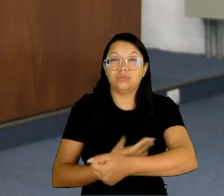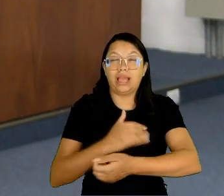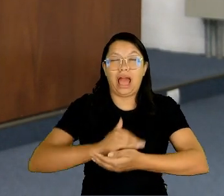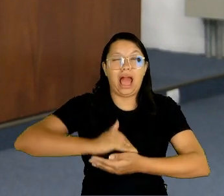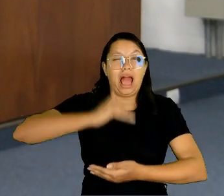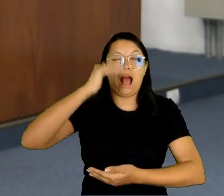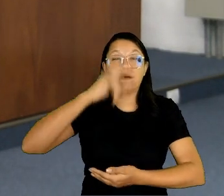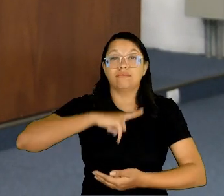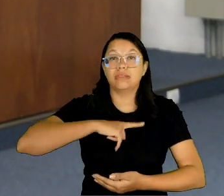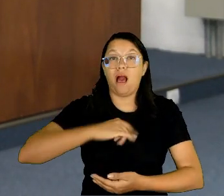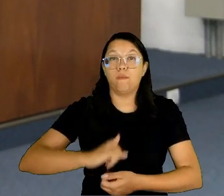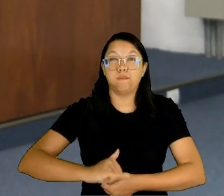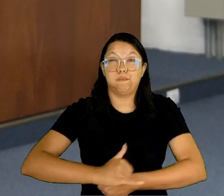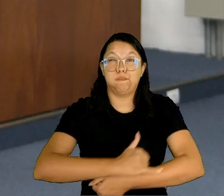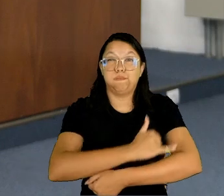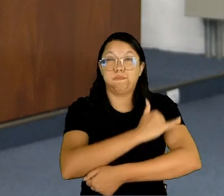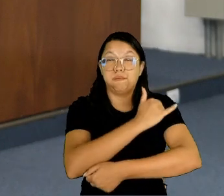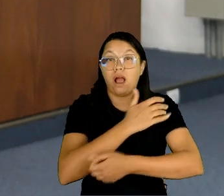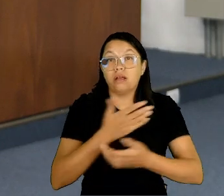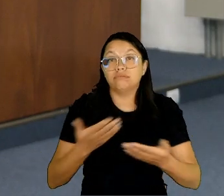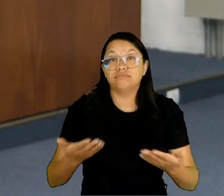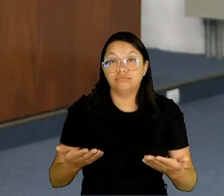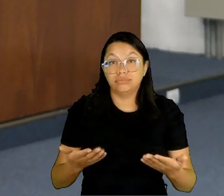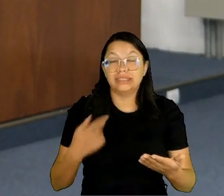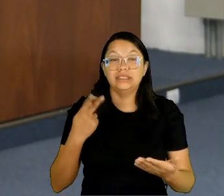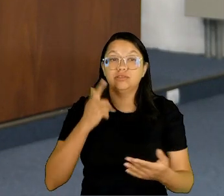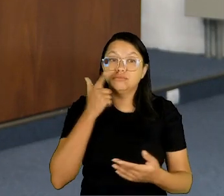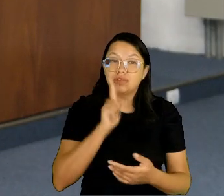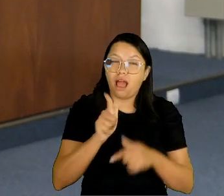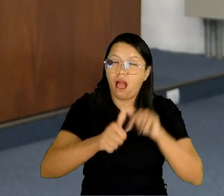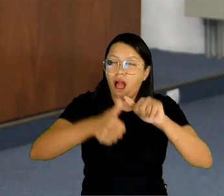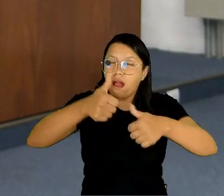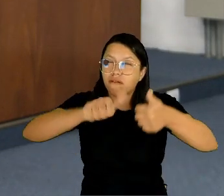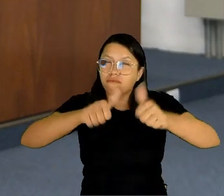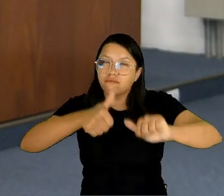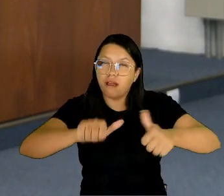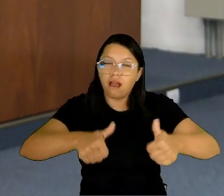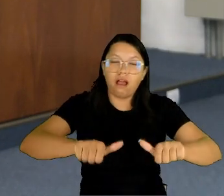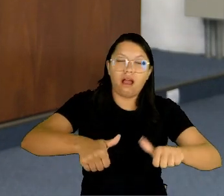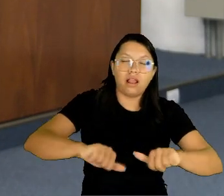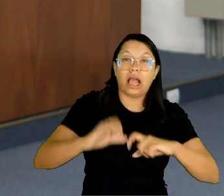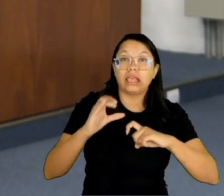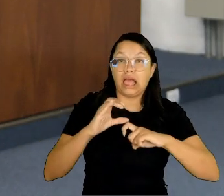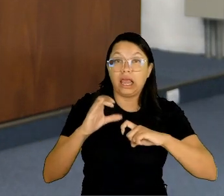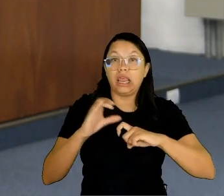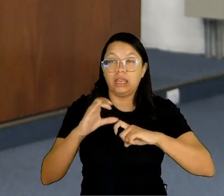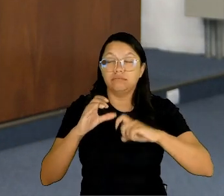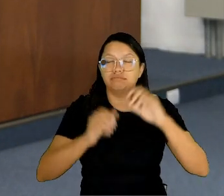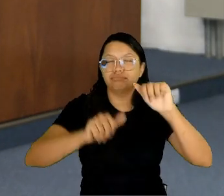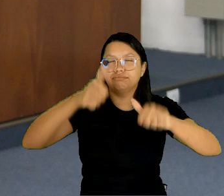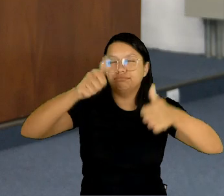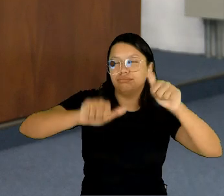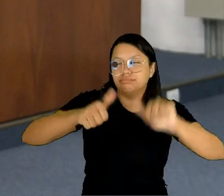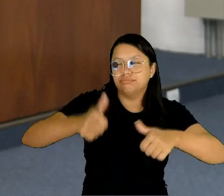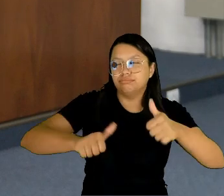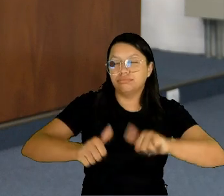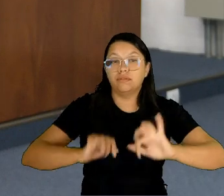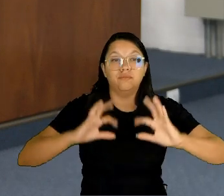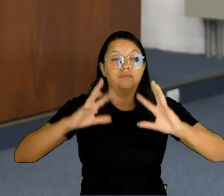tem o peso acima do adequado. Então, a gente consegue, avaliando clinicamente o paciente numa